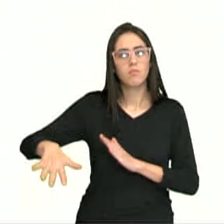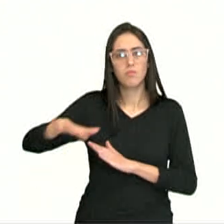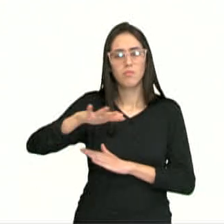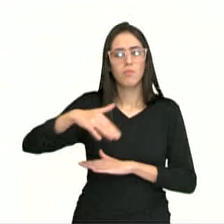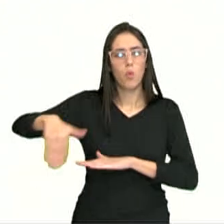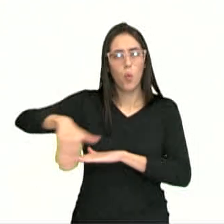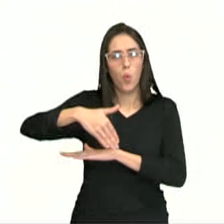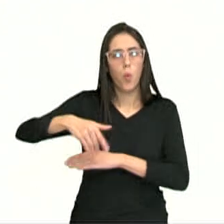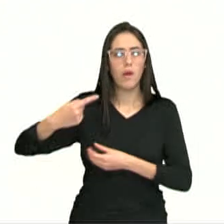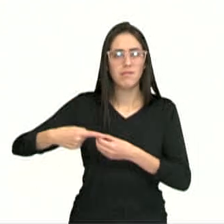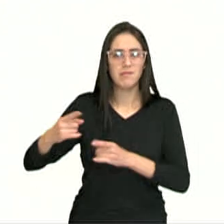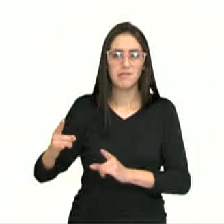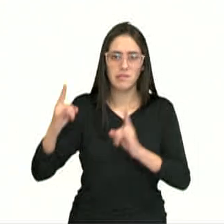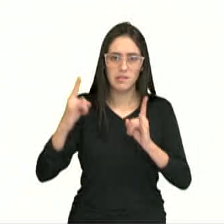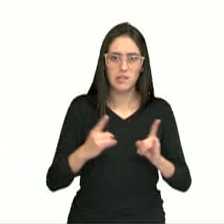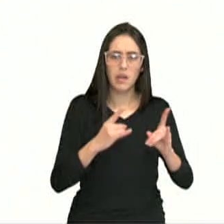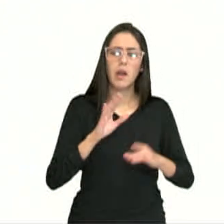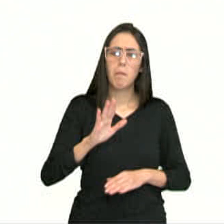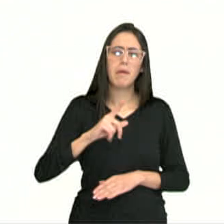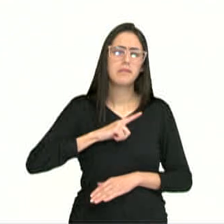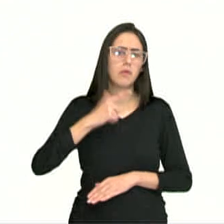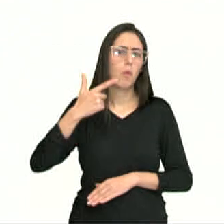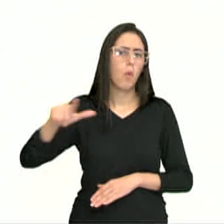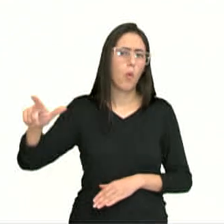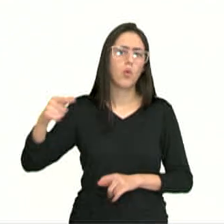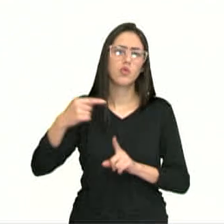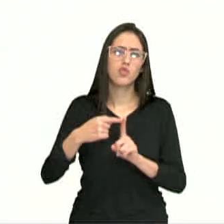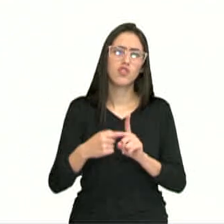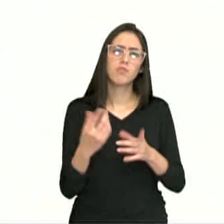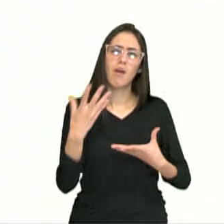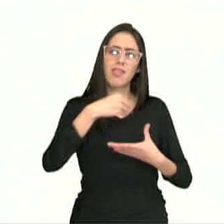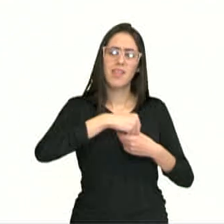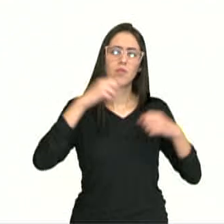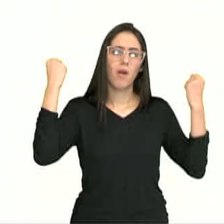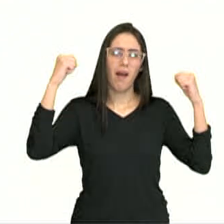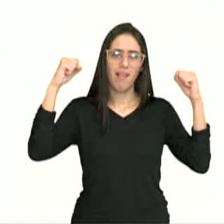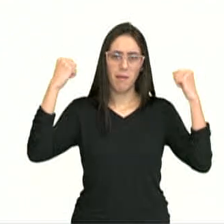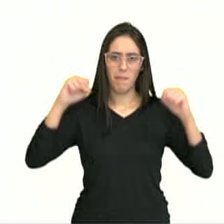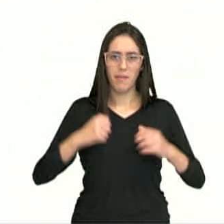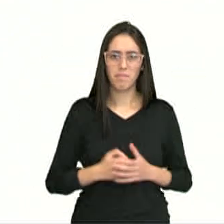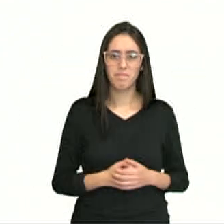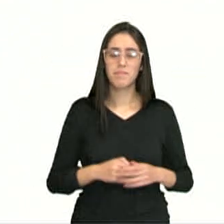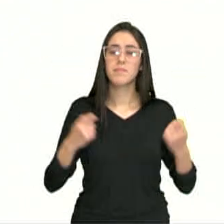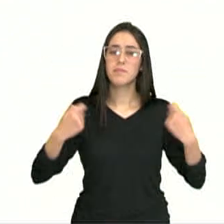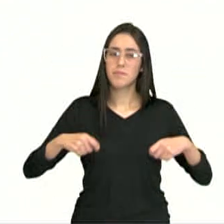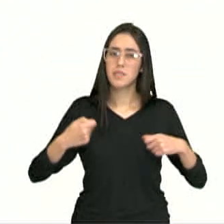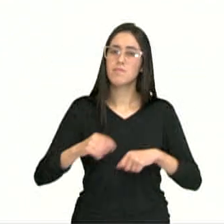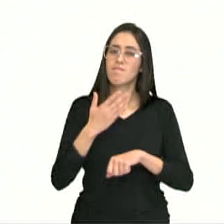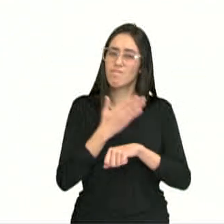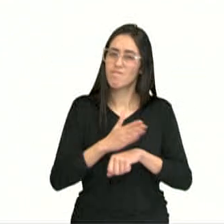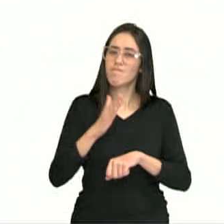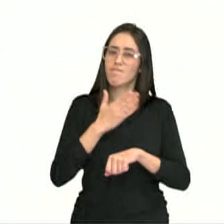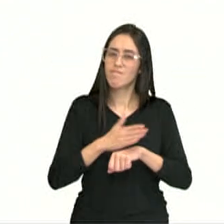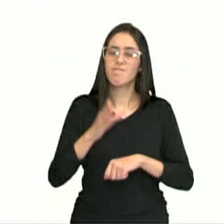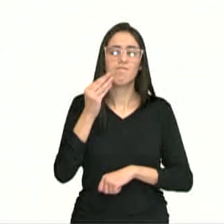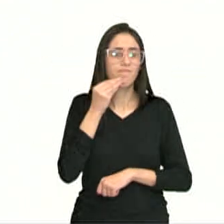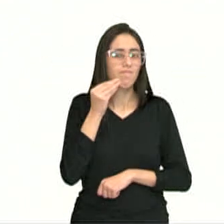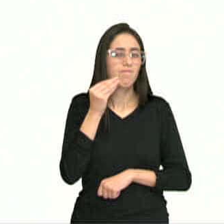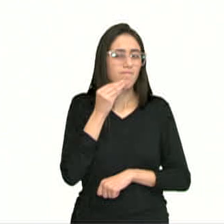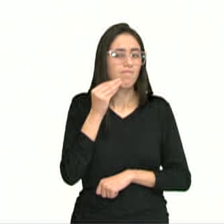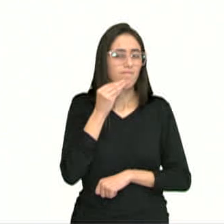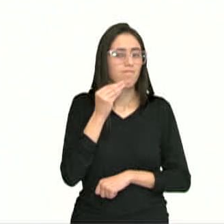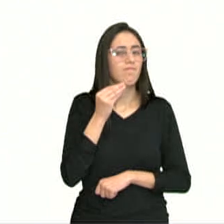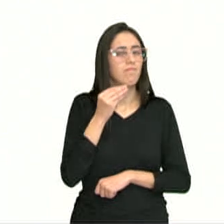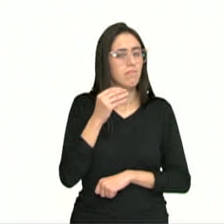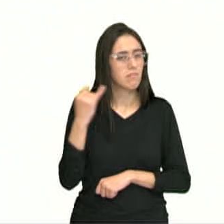dia também existem as modalidades indoor e em academias. É necessário muito treinamento e muita técnica. A